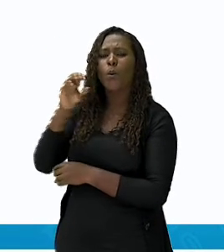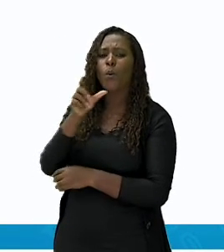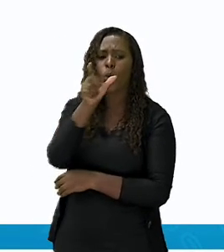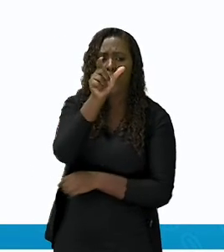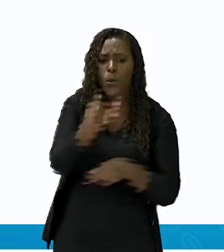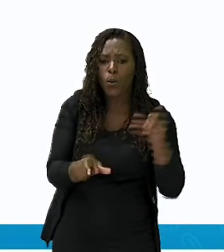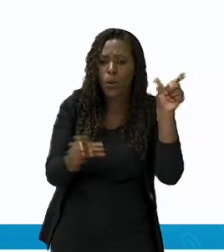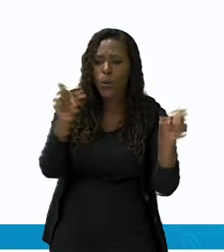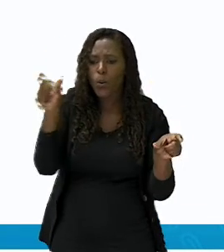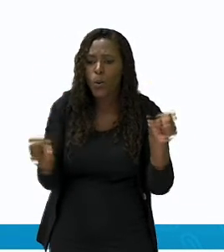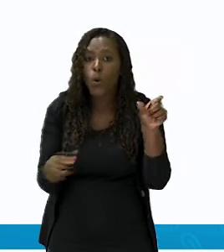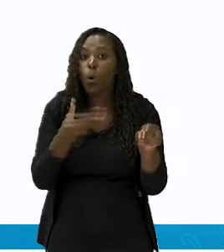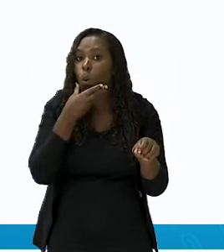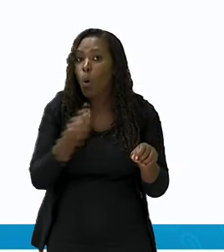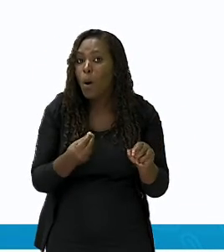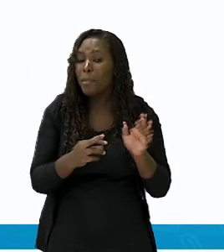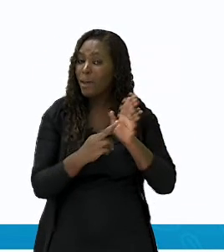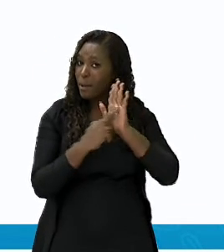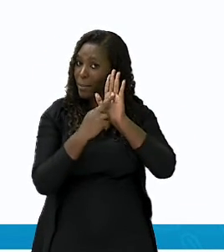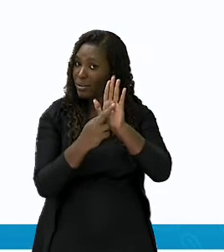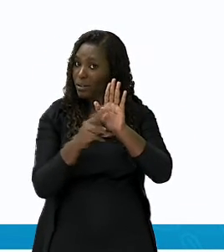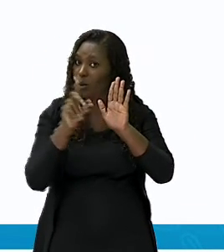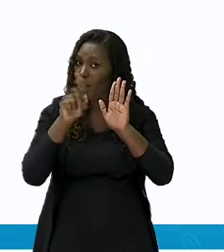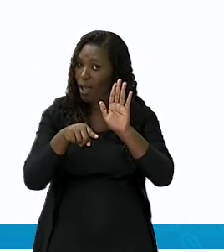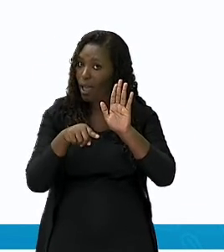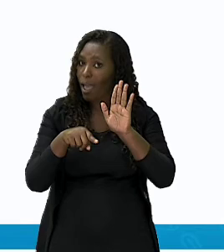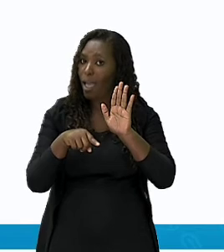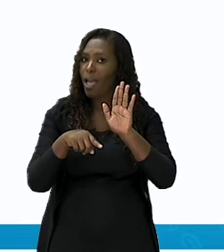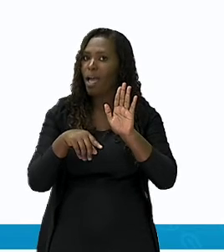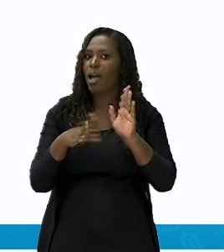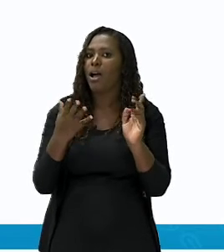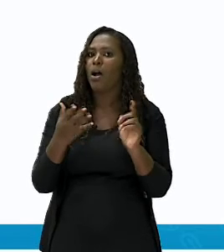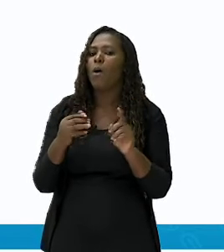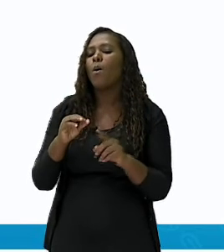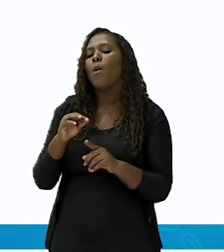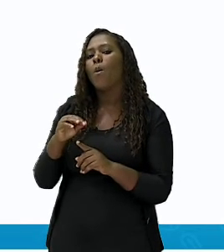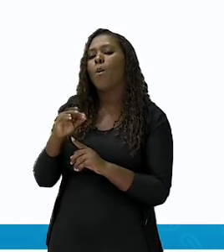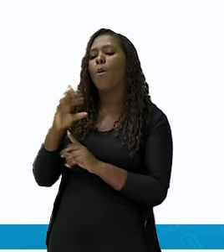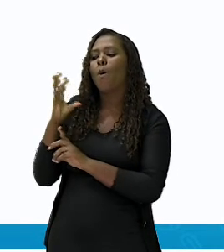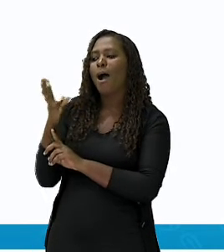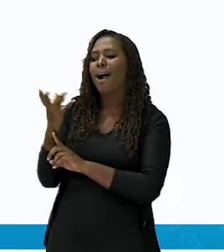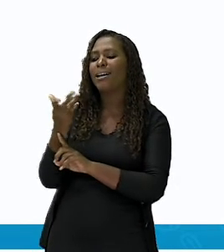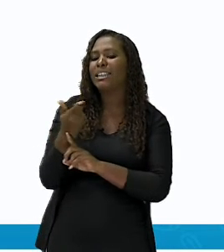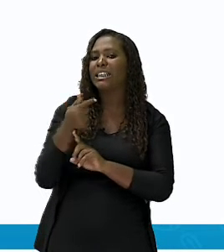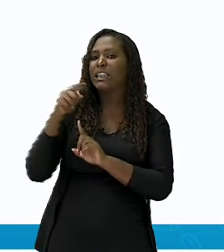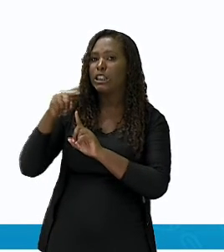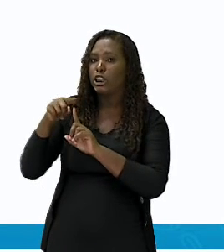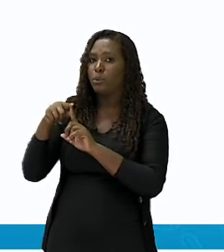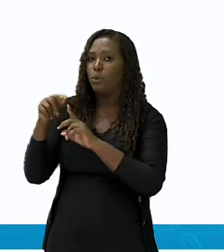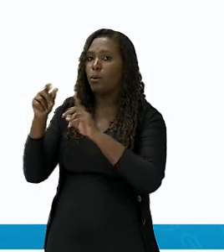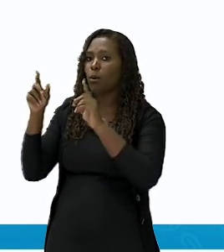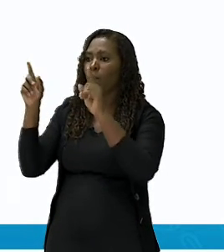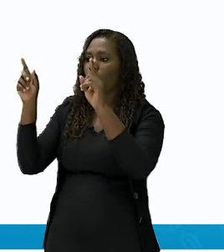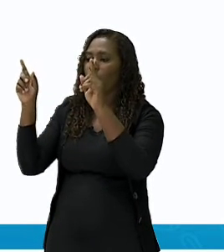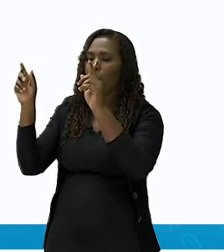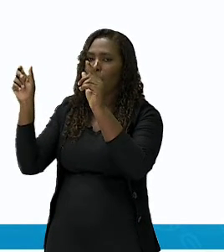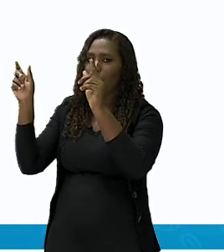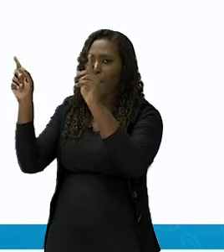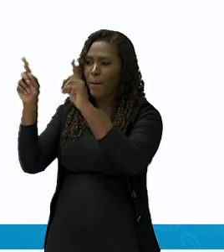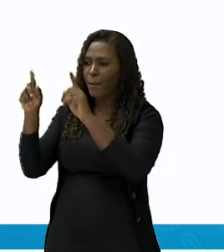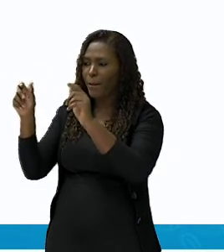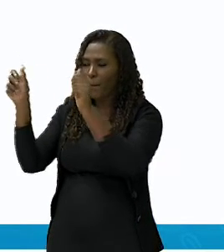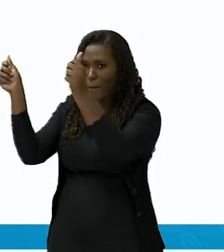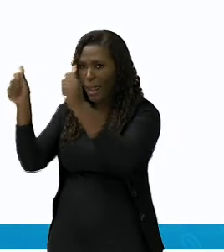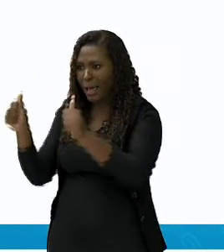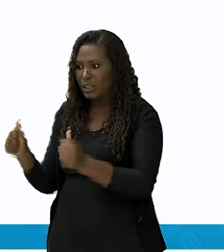e também foi Juan Gris e Marcel Duchamp. Foram os principais representantes desse estilo próprio, que